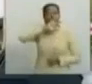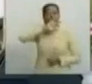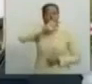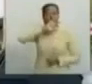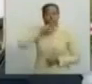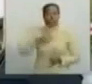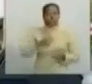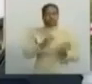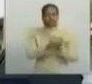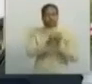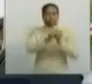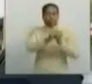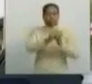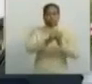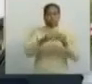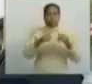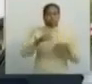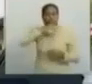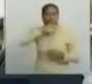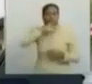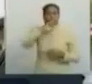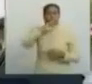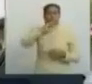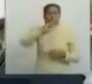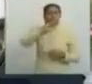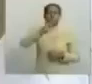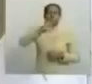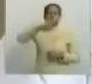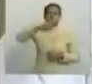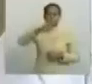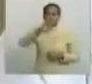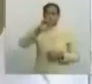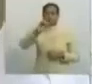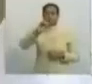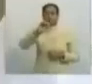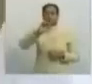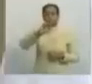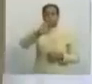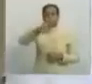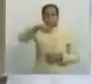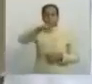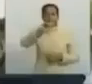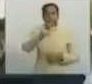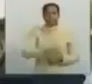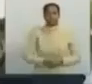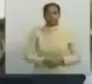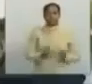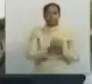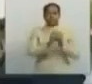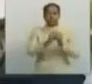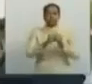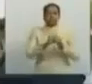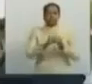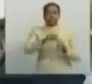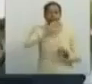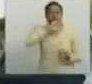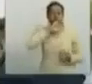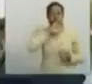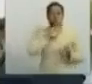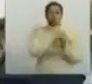Alberto, estou com os bispos que estão ligados à Igreja de nosso Senhor Jesus Cristo. Os que não estão, eu não